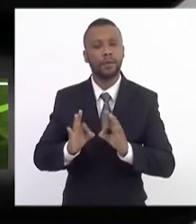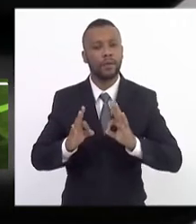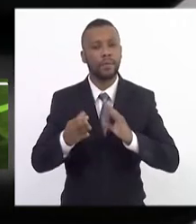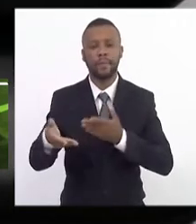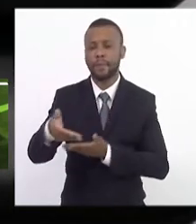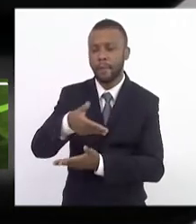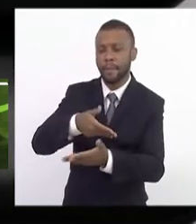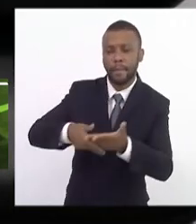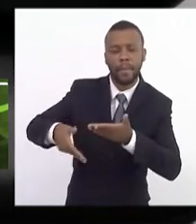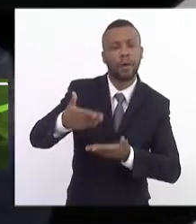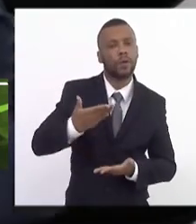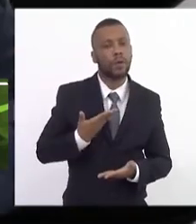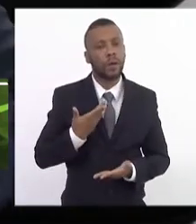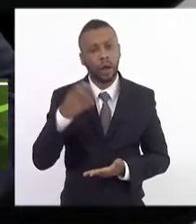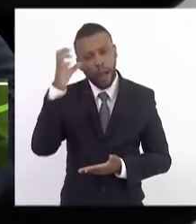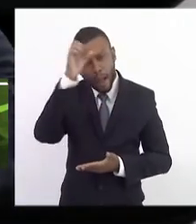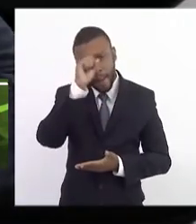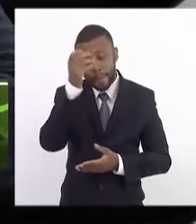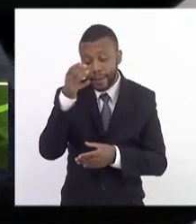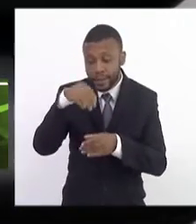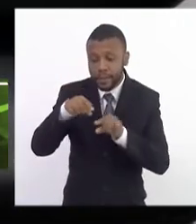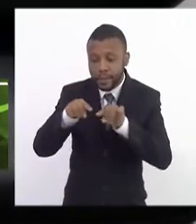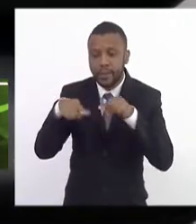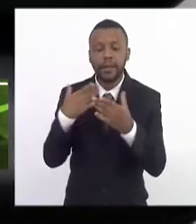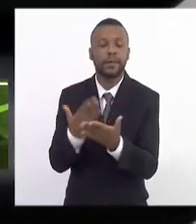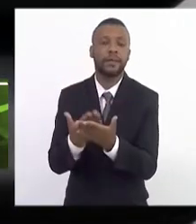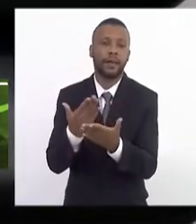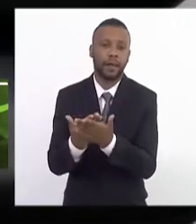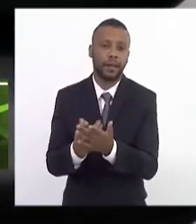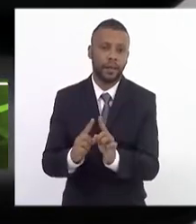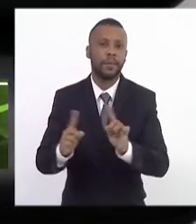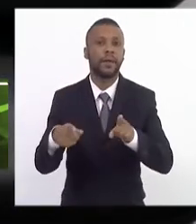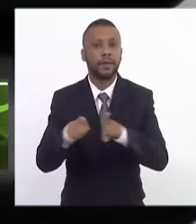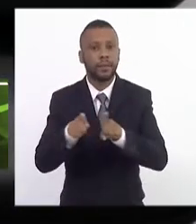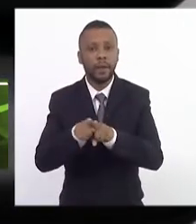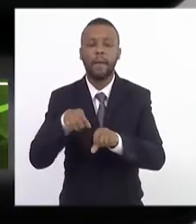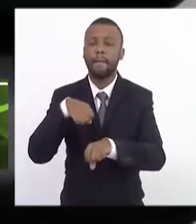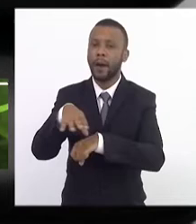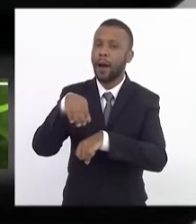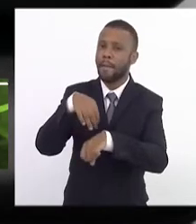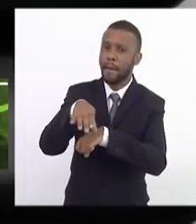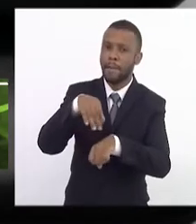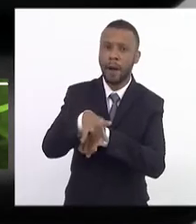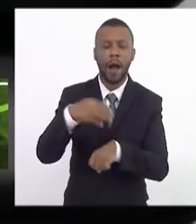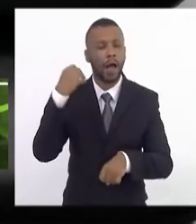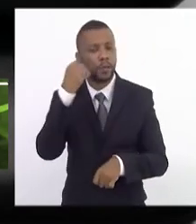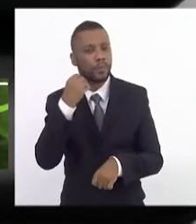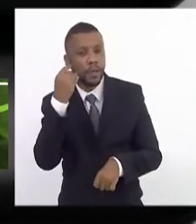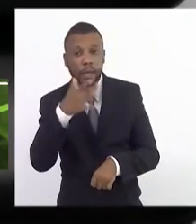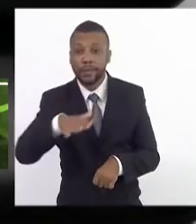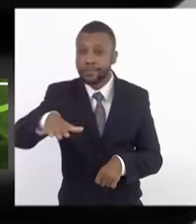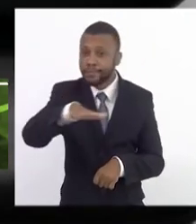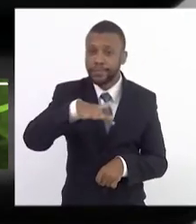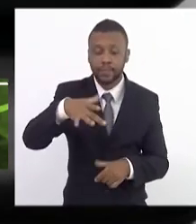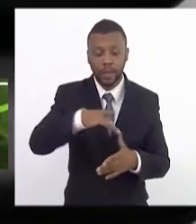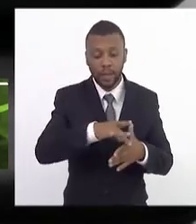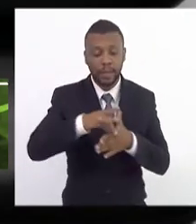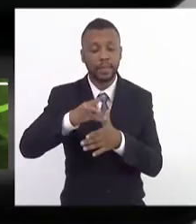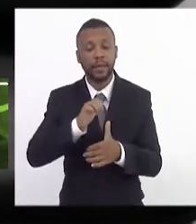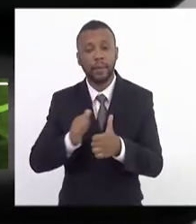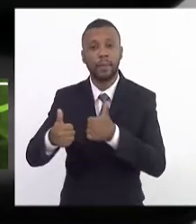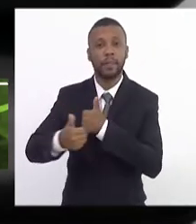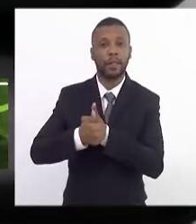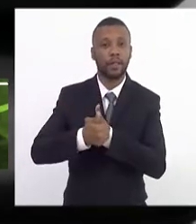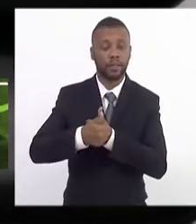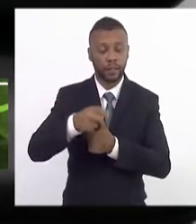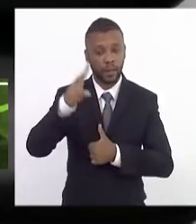né, o que ele aprende, não só dentro de sala de aula, mas levando também a campo, no seu território, se tornando líder e protagonista da sua